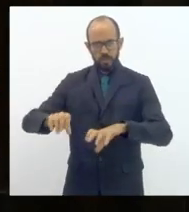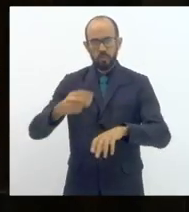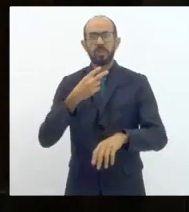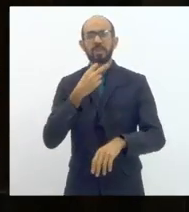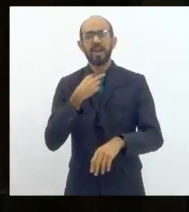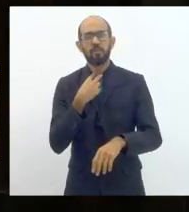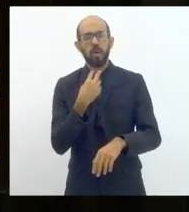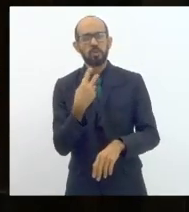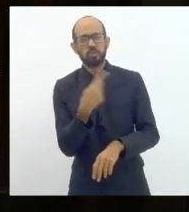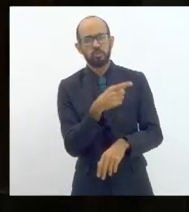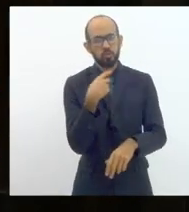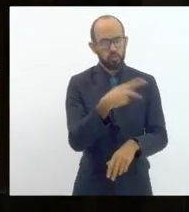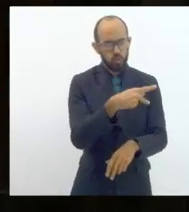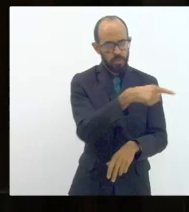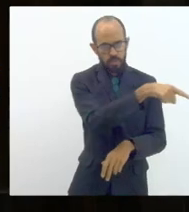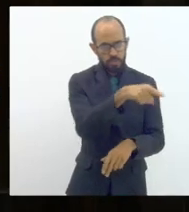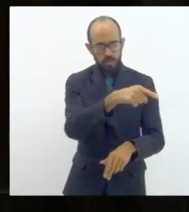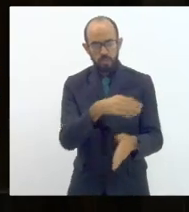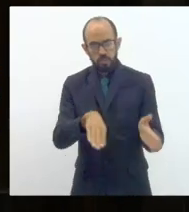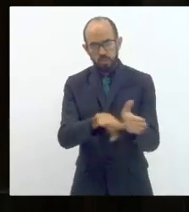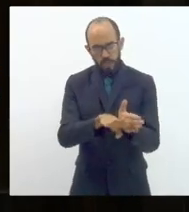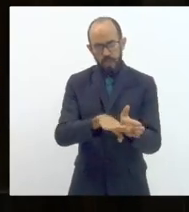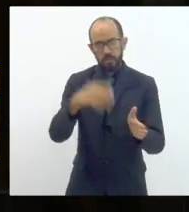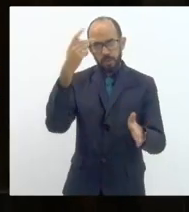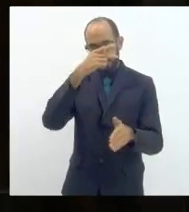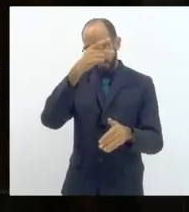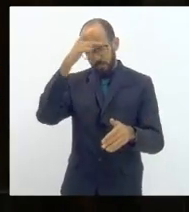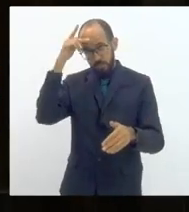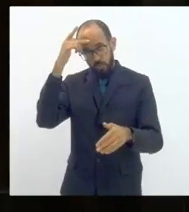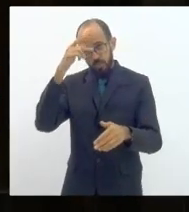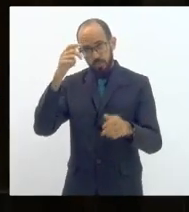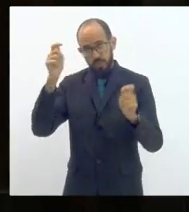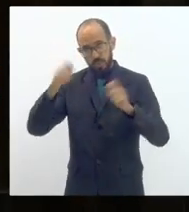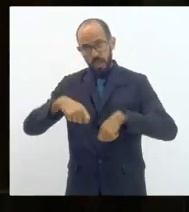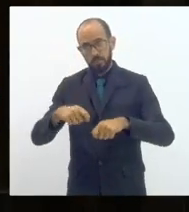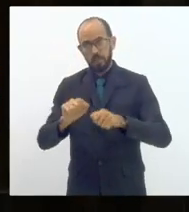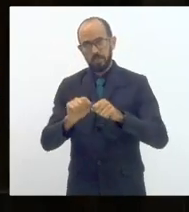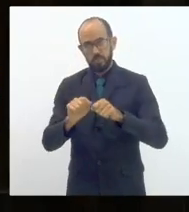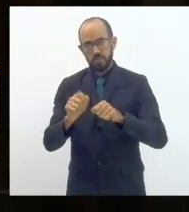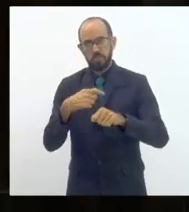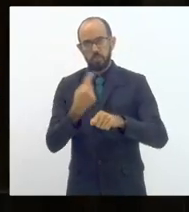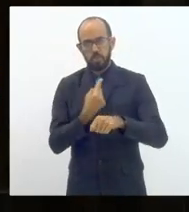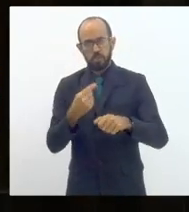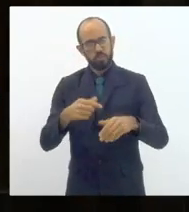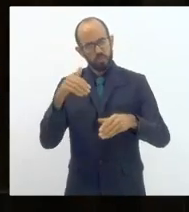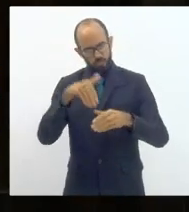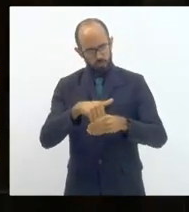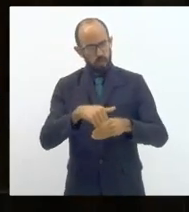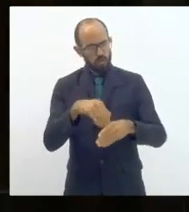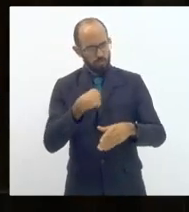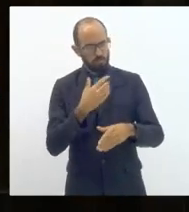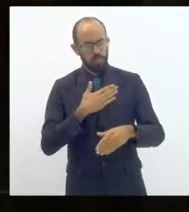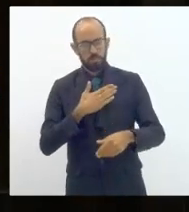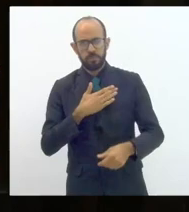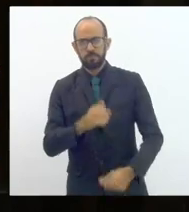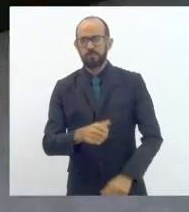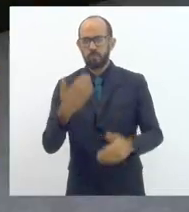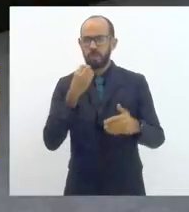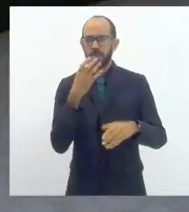vocês chegue a quem realmente pode fazer por nós. Eu queria agradecer a vocês e conto com o voto de vocês. Boa tarde, gente.